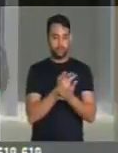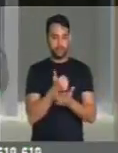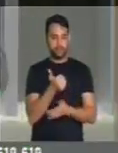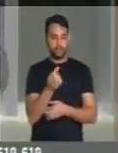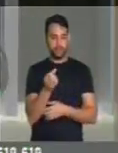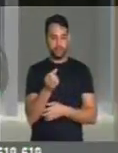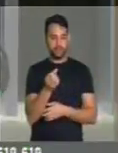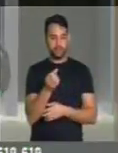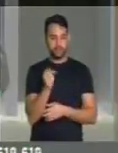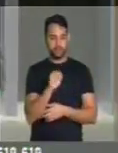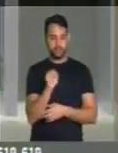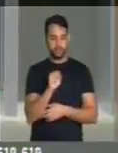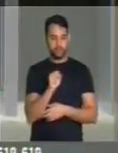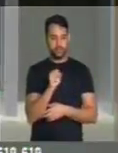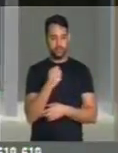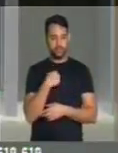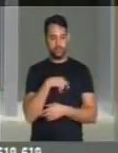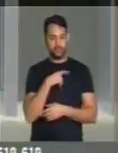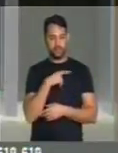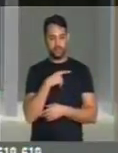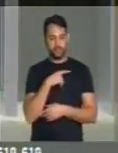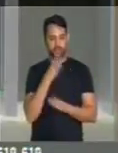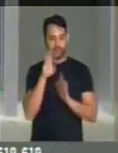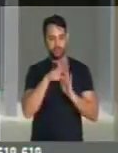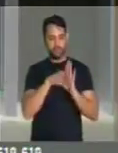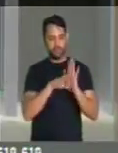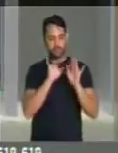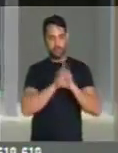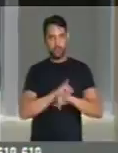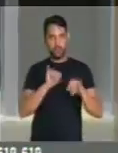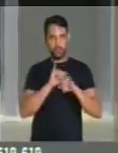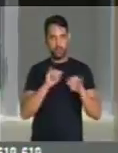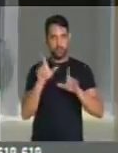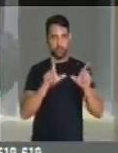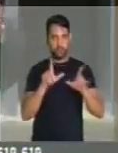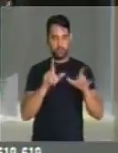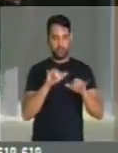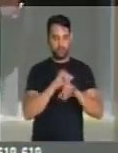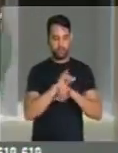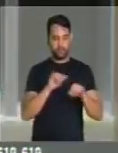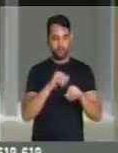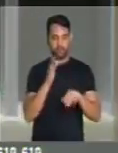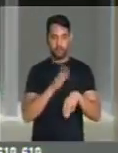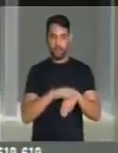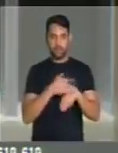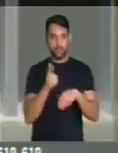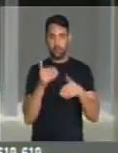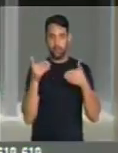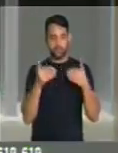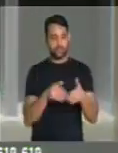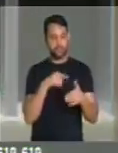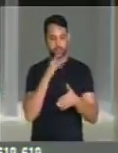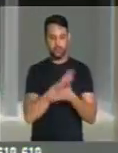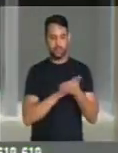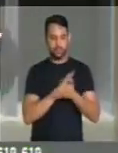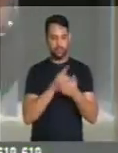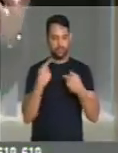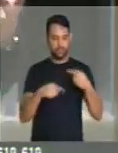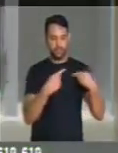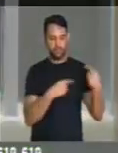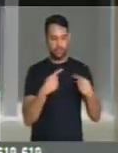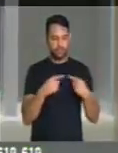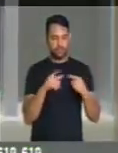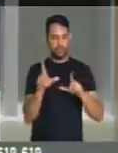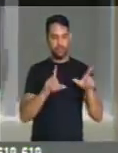16 segundos para meu programa eleitoral na televisão, mesmo não participando de nenhum debate